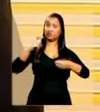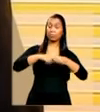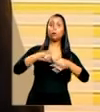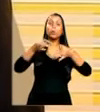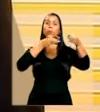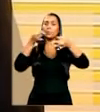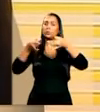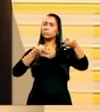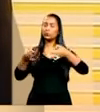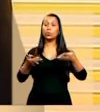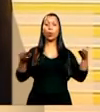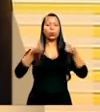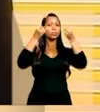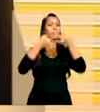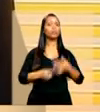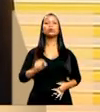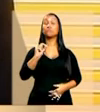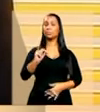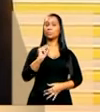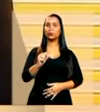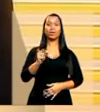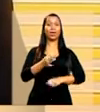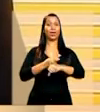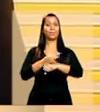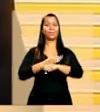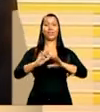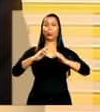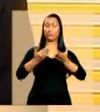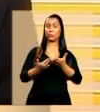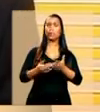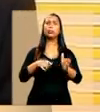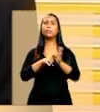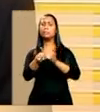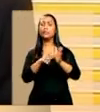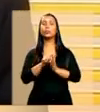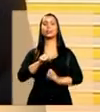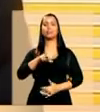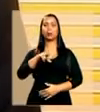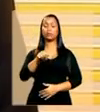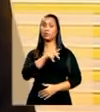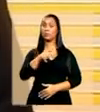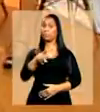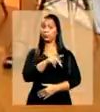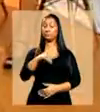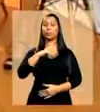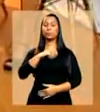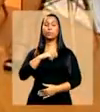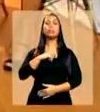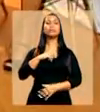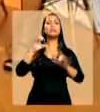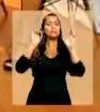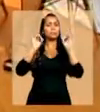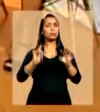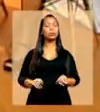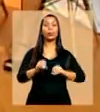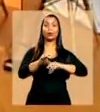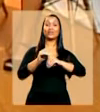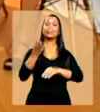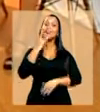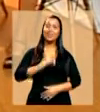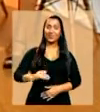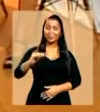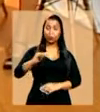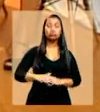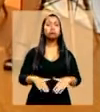De volta com o Ponto de Vista, hoje falando sobre as férias escolares. Eu pergunto para a Sandra, que é professora e especialista em